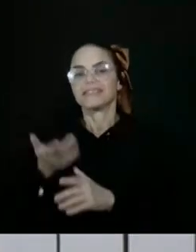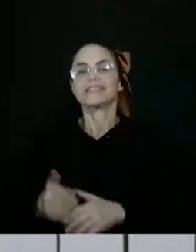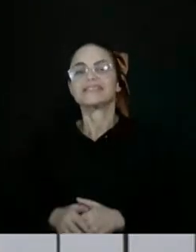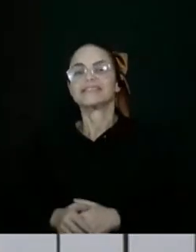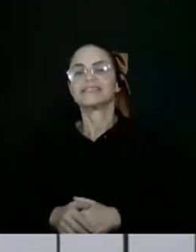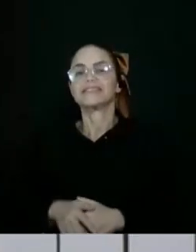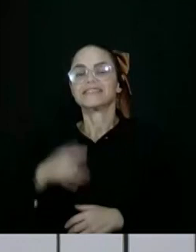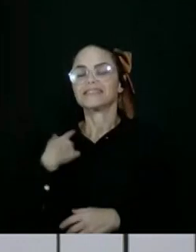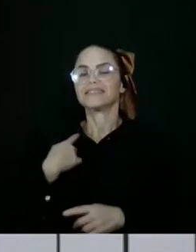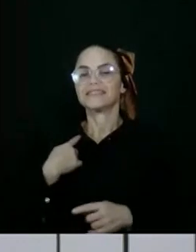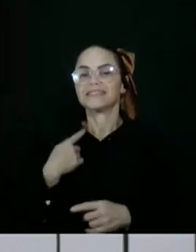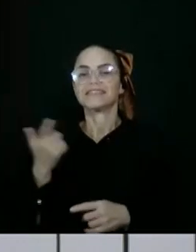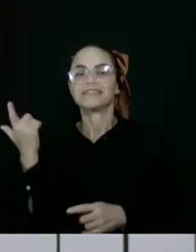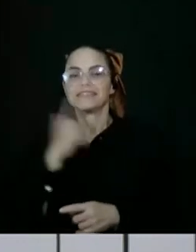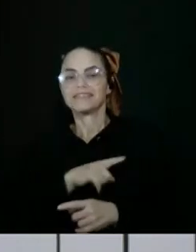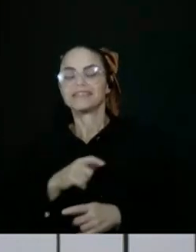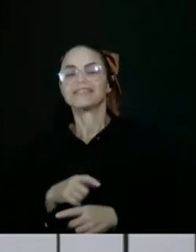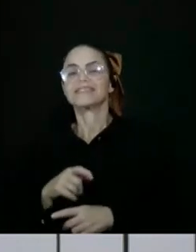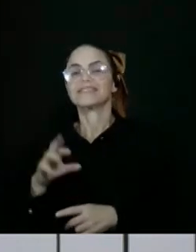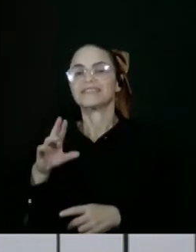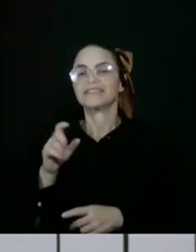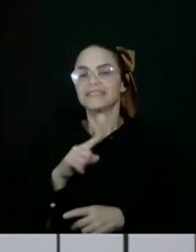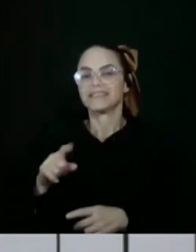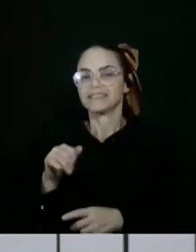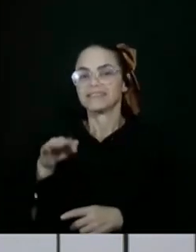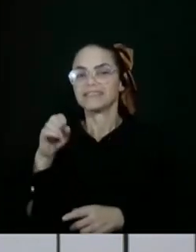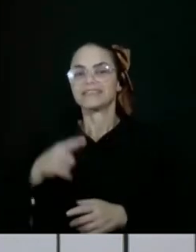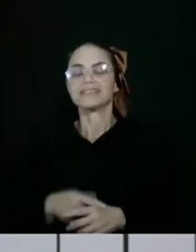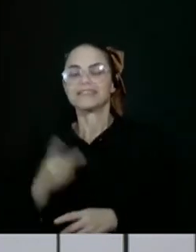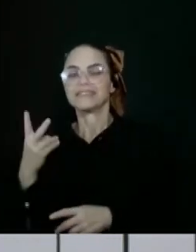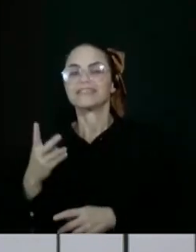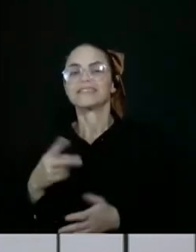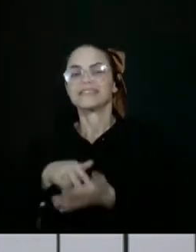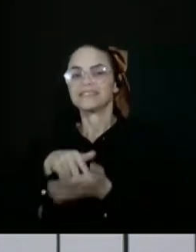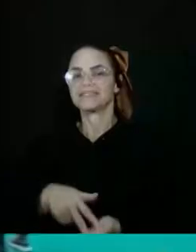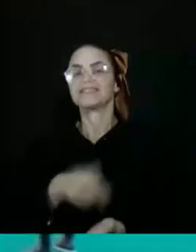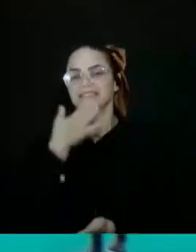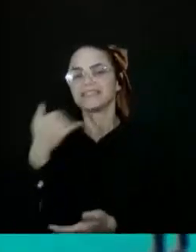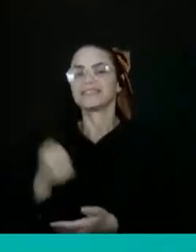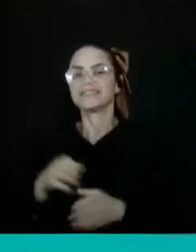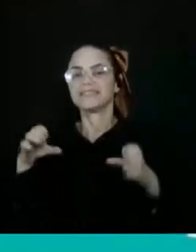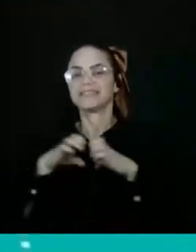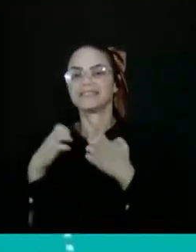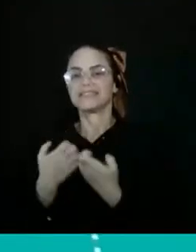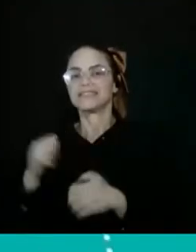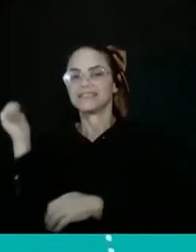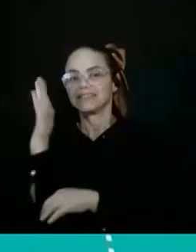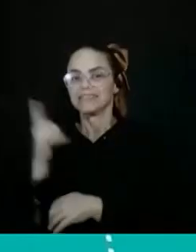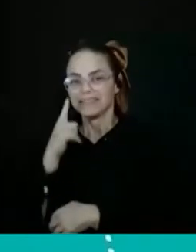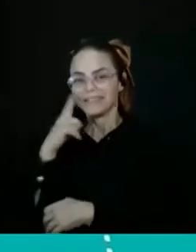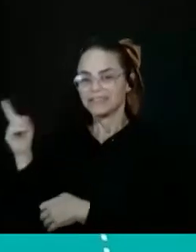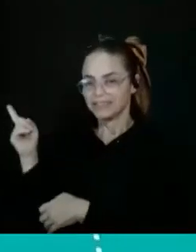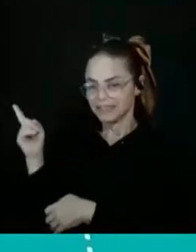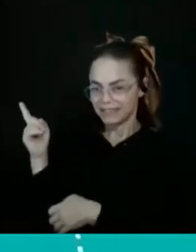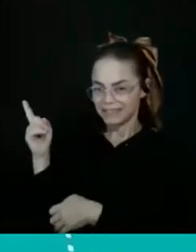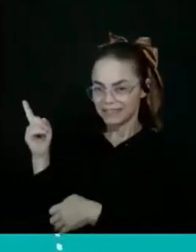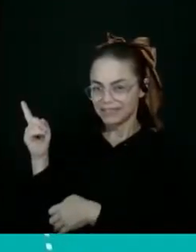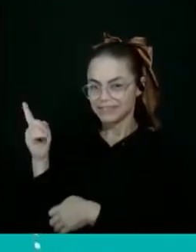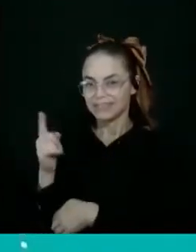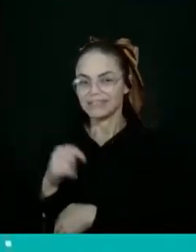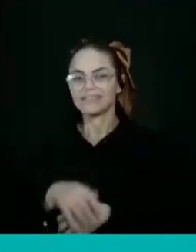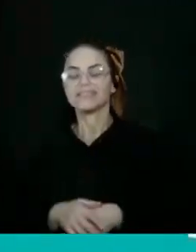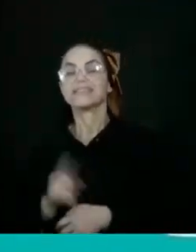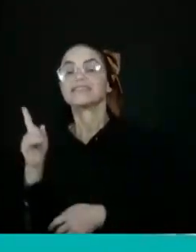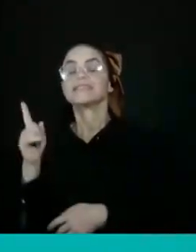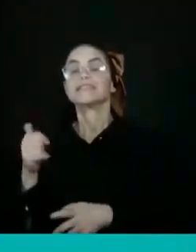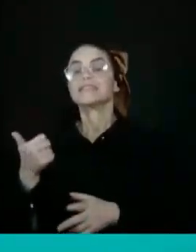poderoso Cruzeiro em 2 finais e se firma como a melhor equipe do Brasil. Só que o primeiro set, quem